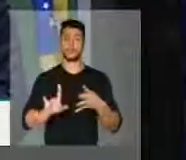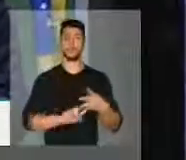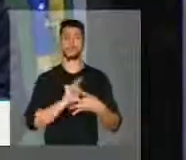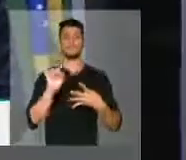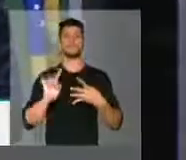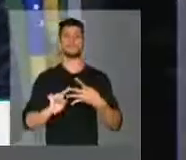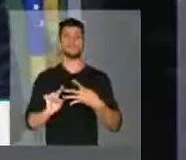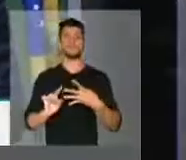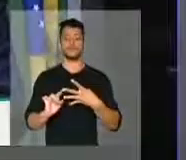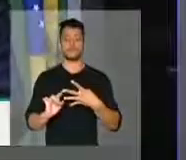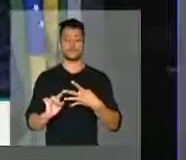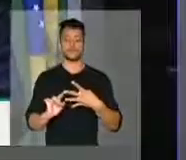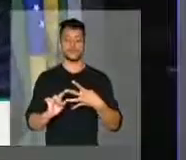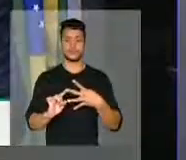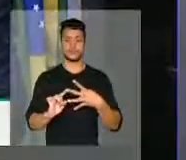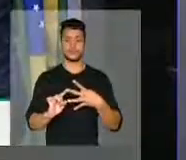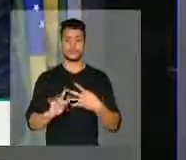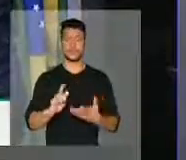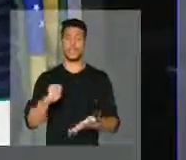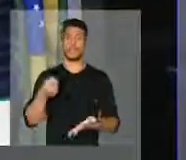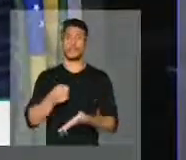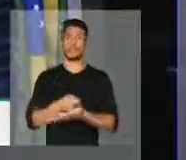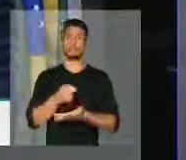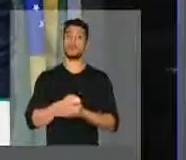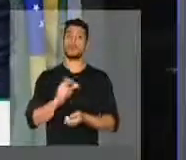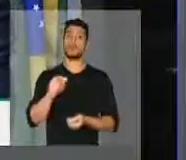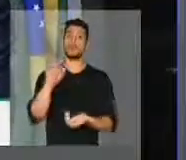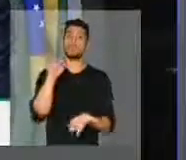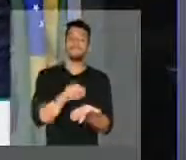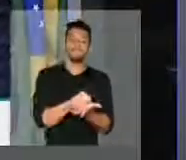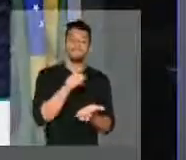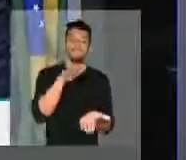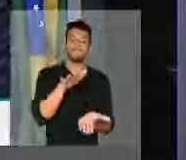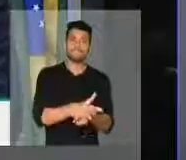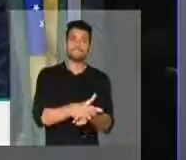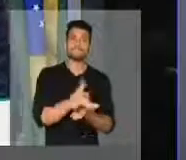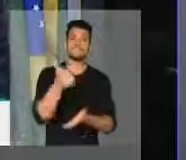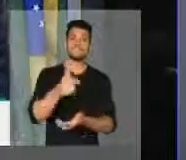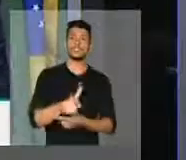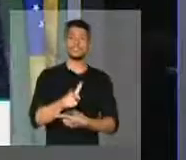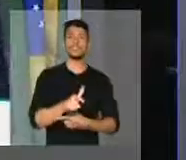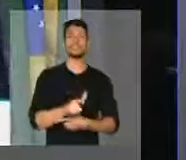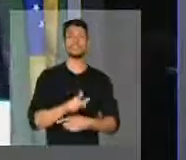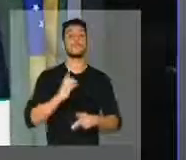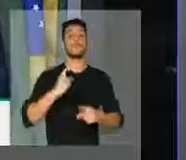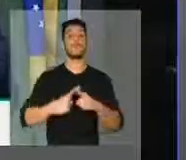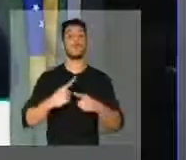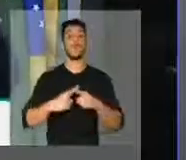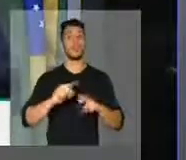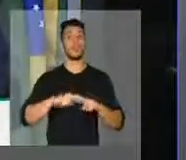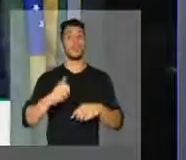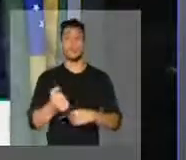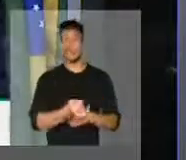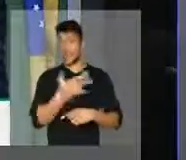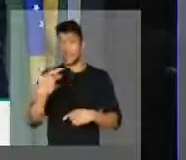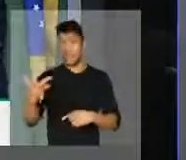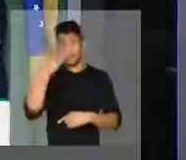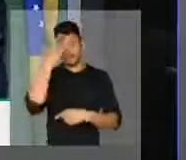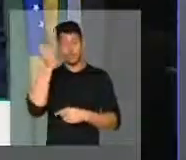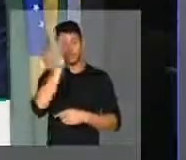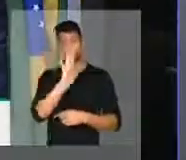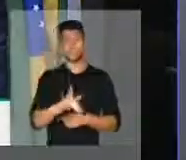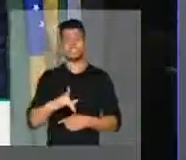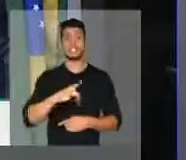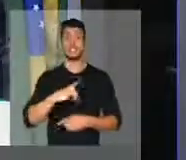é obrigar um recadastramento obrigatório. Milhões de brasileiros estão com a sua arma em